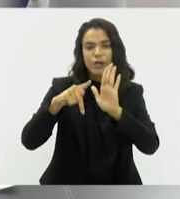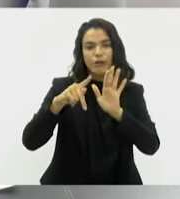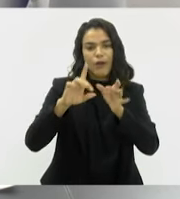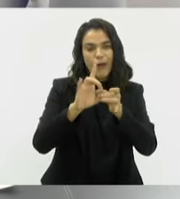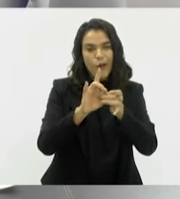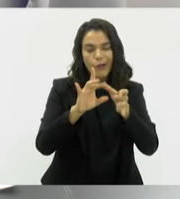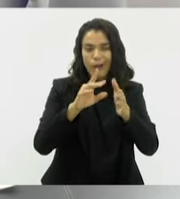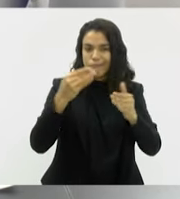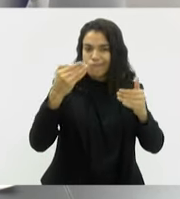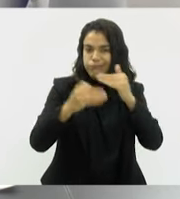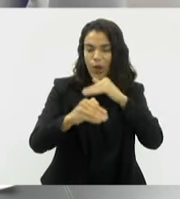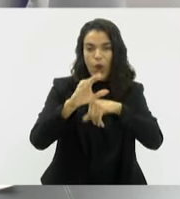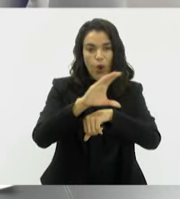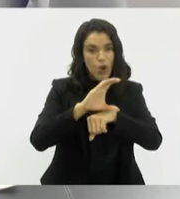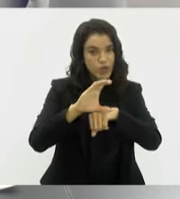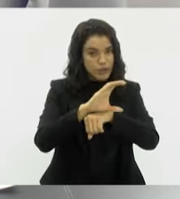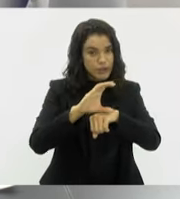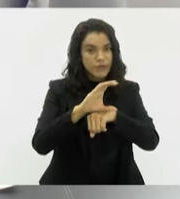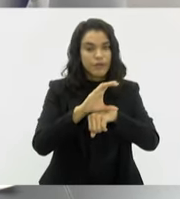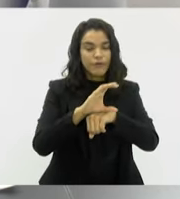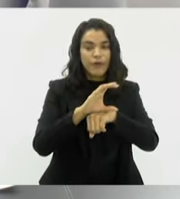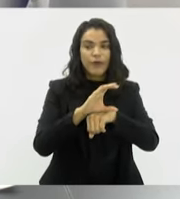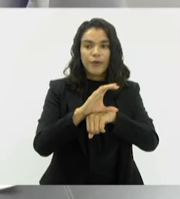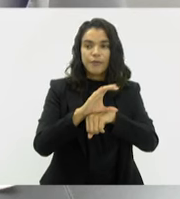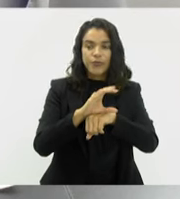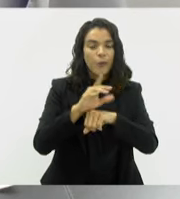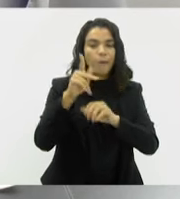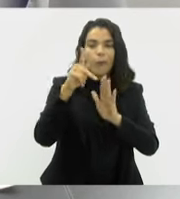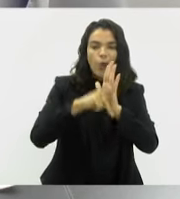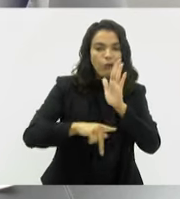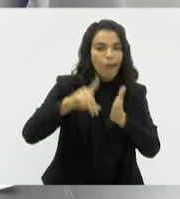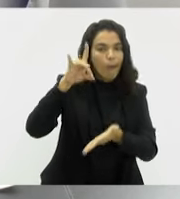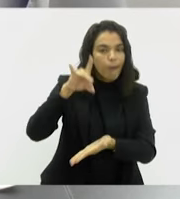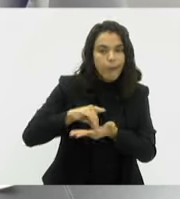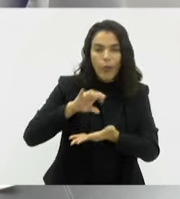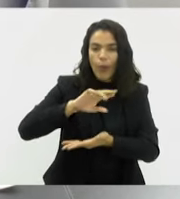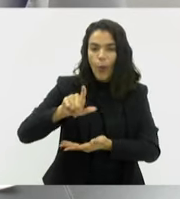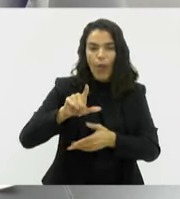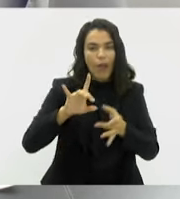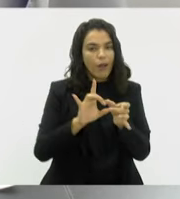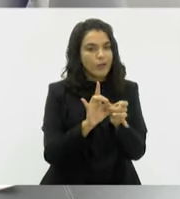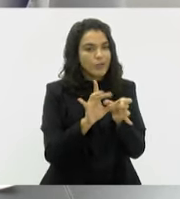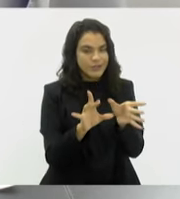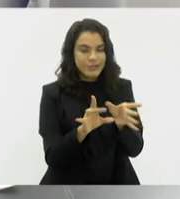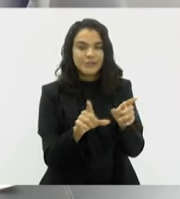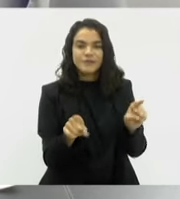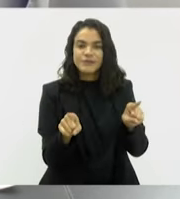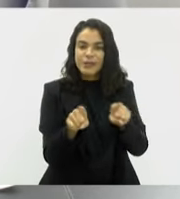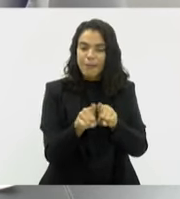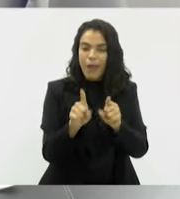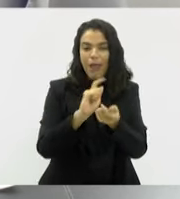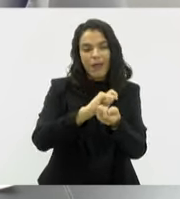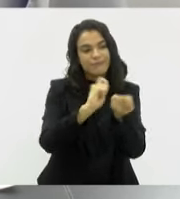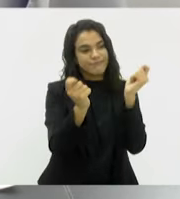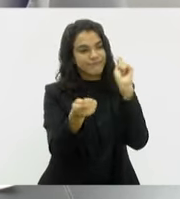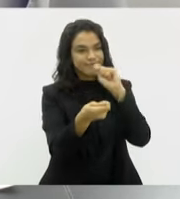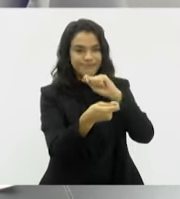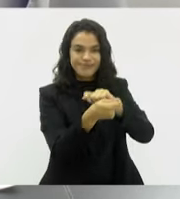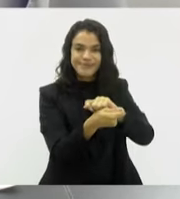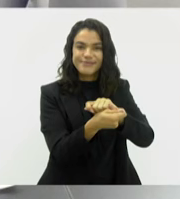visivelmente inconstitucionais em autorizativos. O projeto não é originariamente autorizativo, mas é transformado aqui